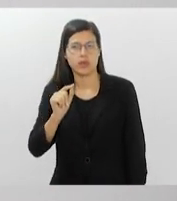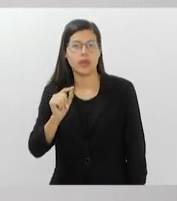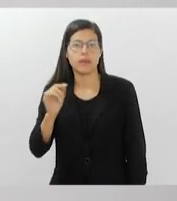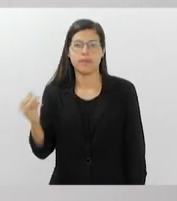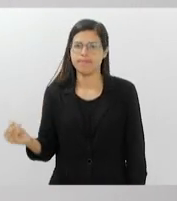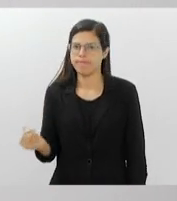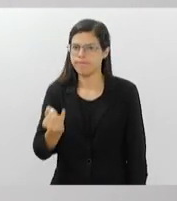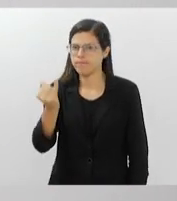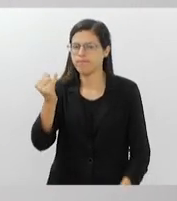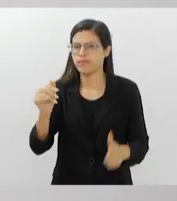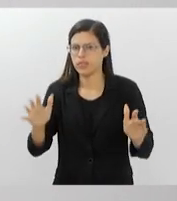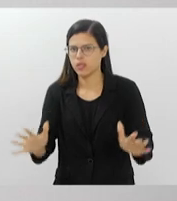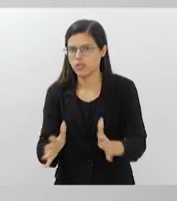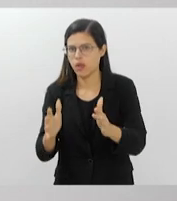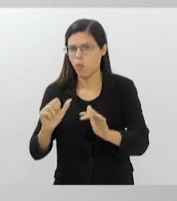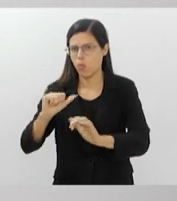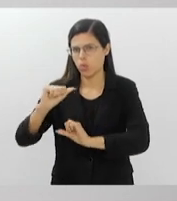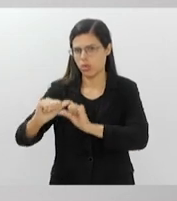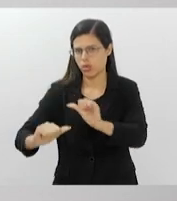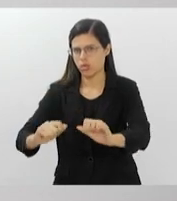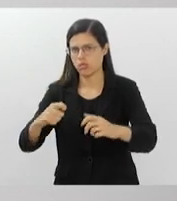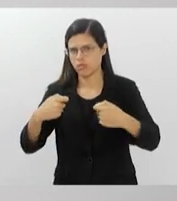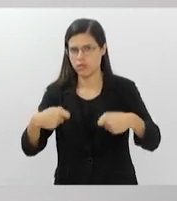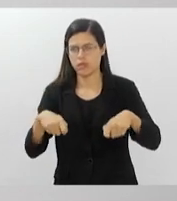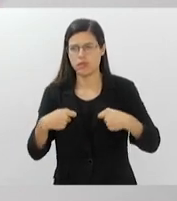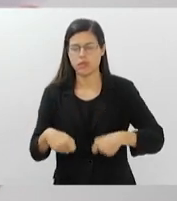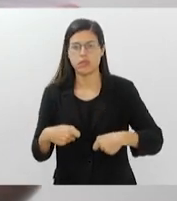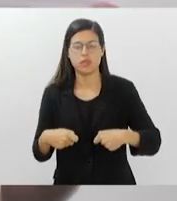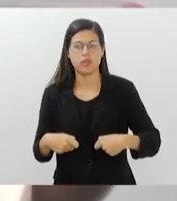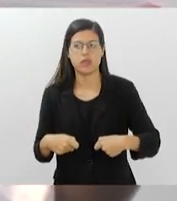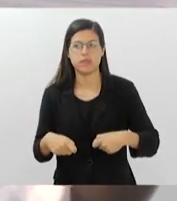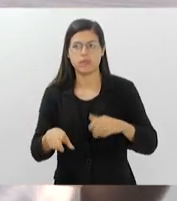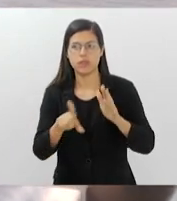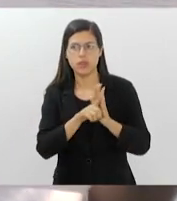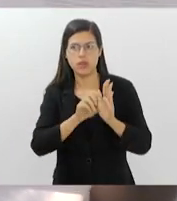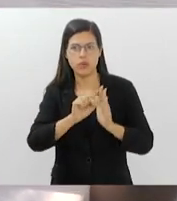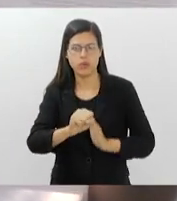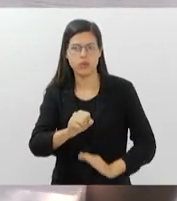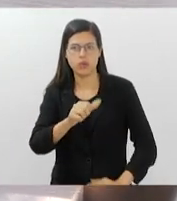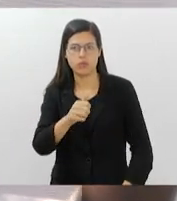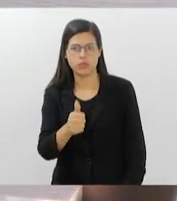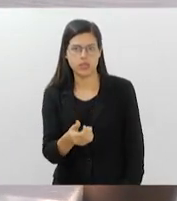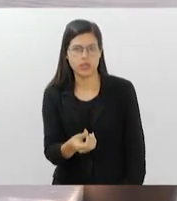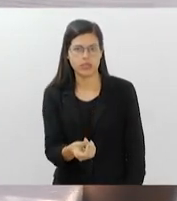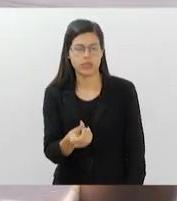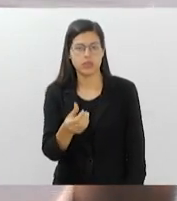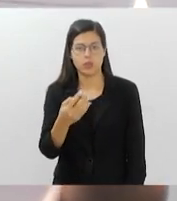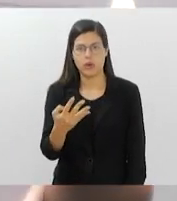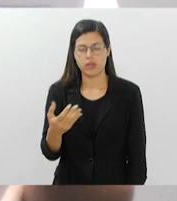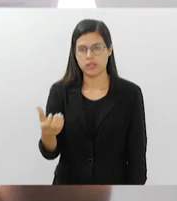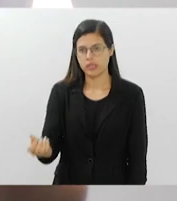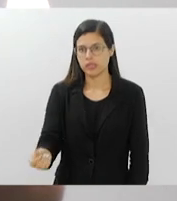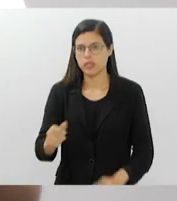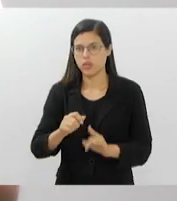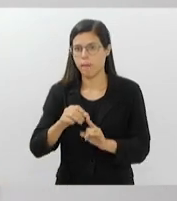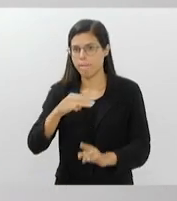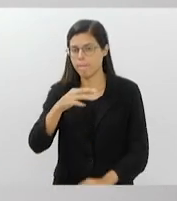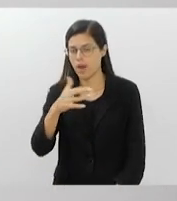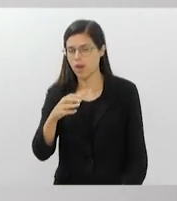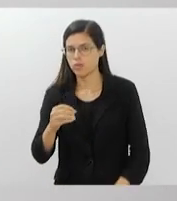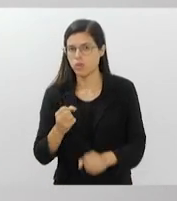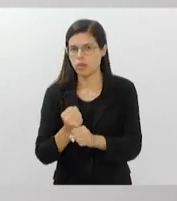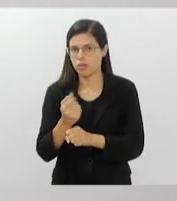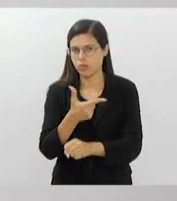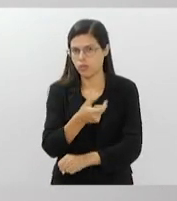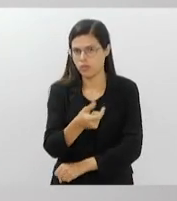crucial para promover as mudanças necessárias considerando a lei 8746 de março de 2020